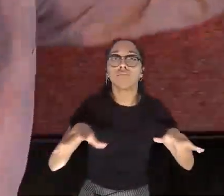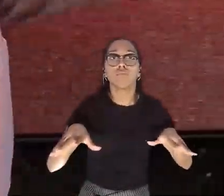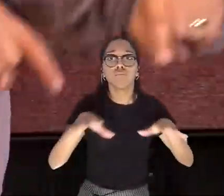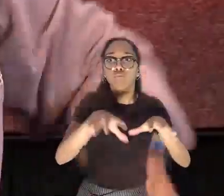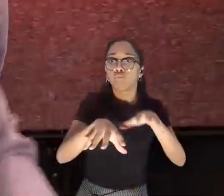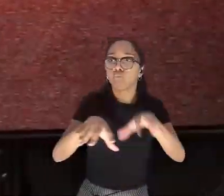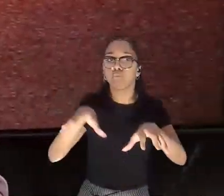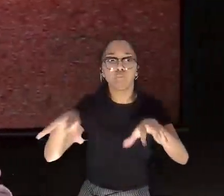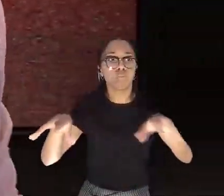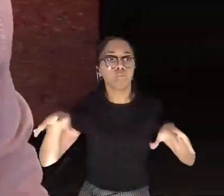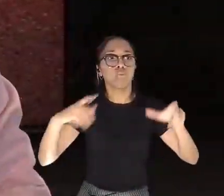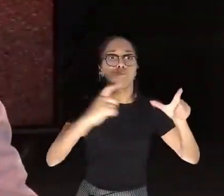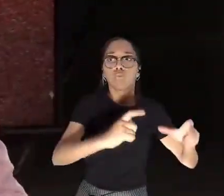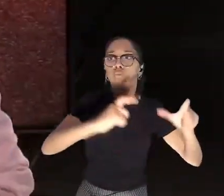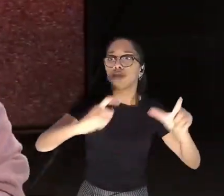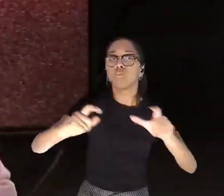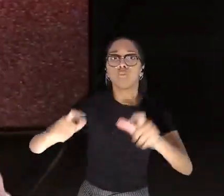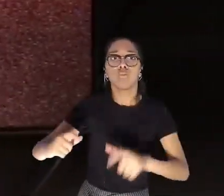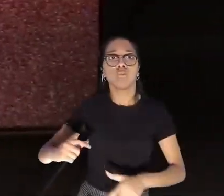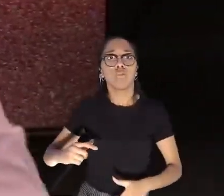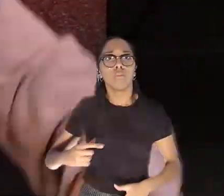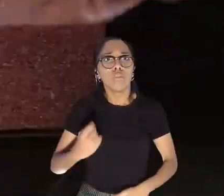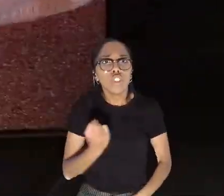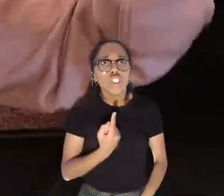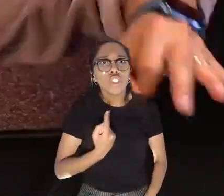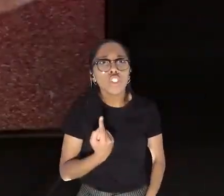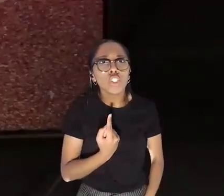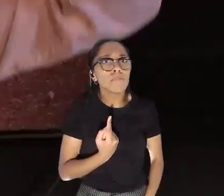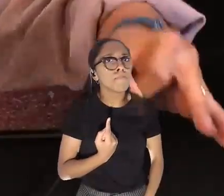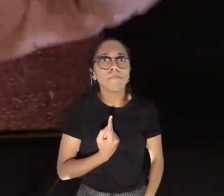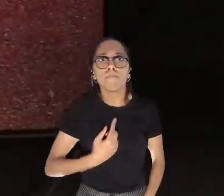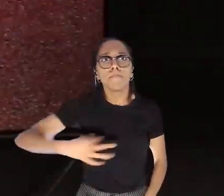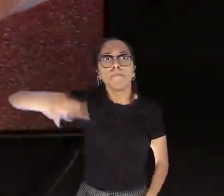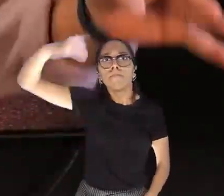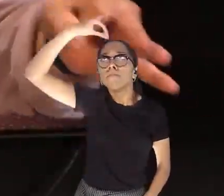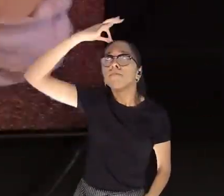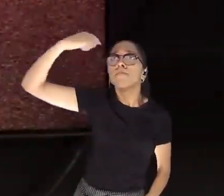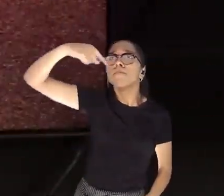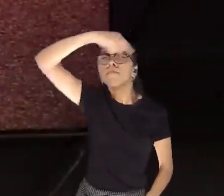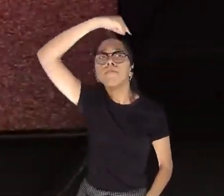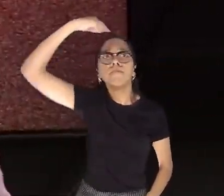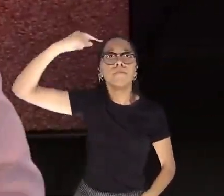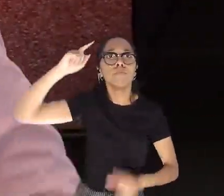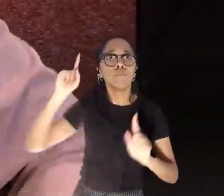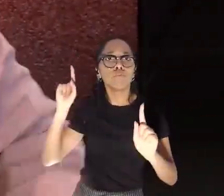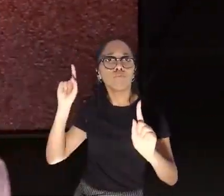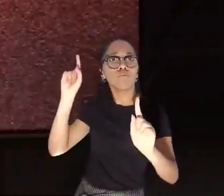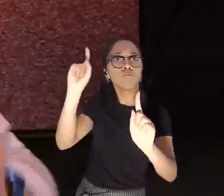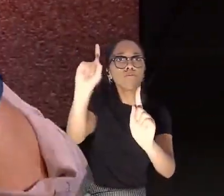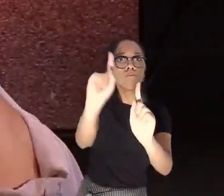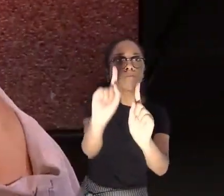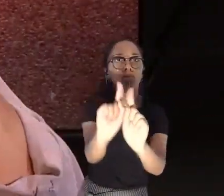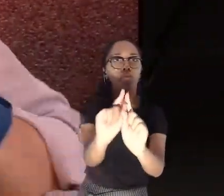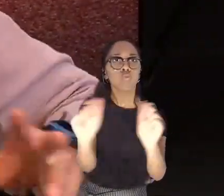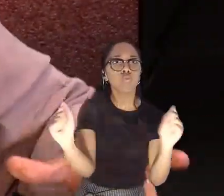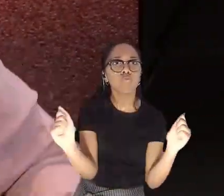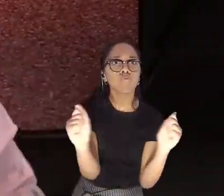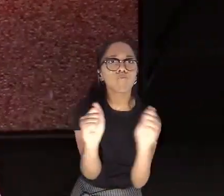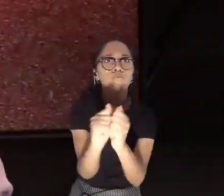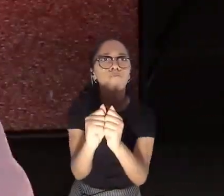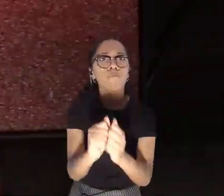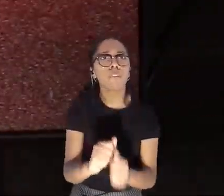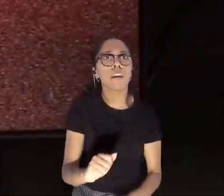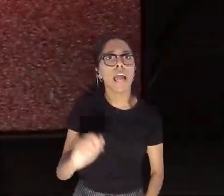você não vem para a igreja sozinho, você não deita sozinho. Ele deixou o Espírito com você. E o que é o Espírito? O que